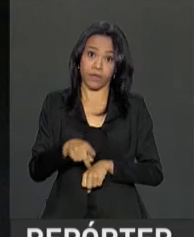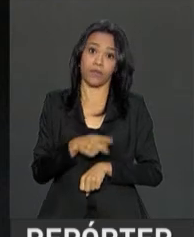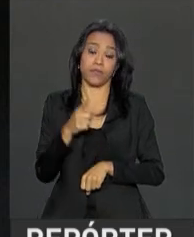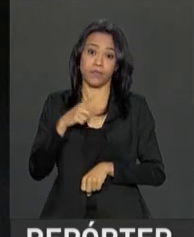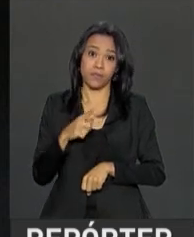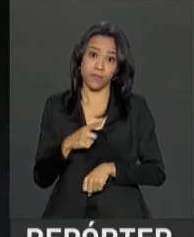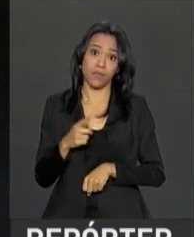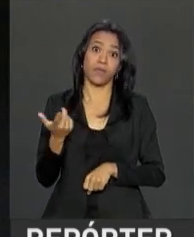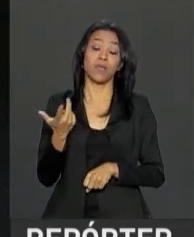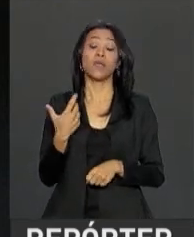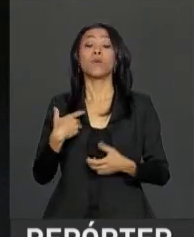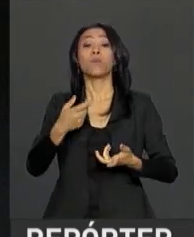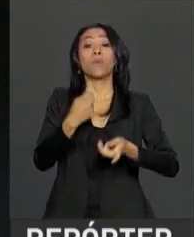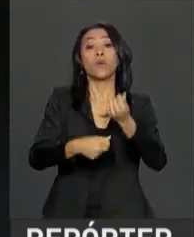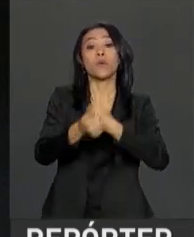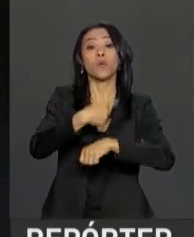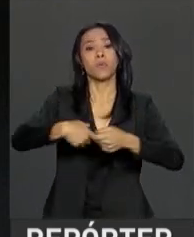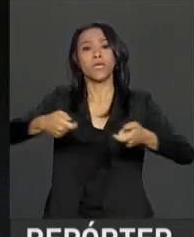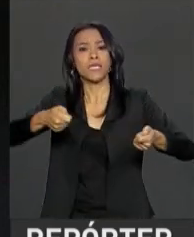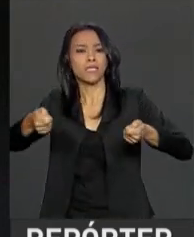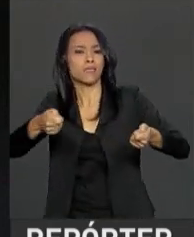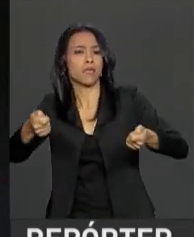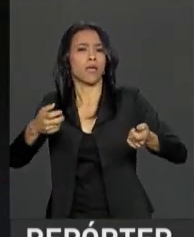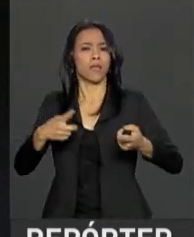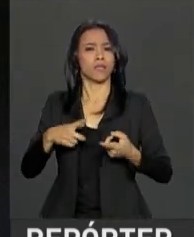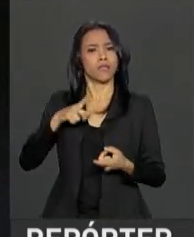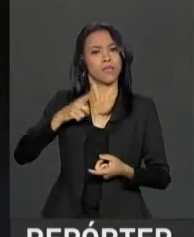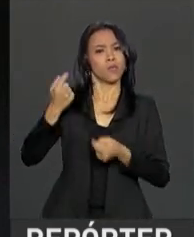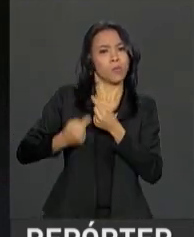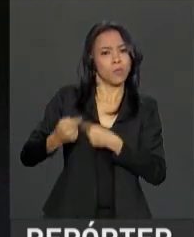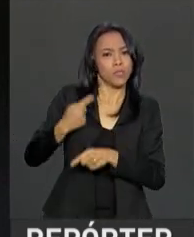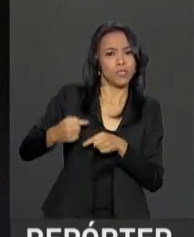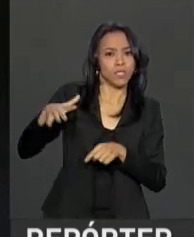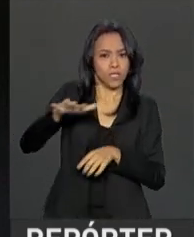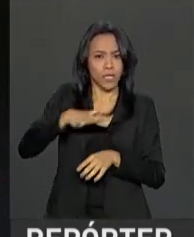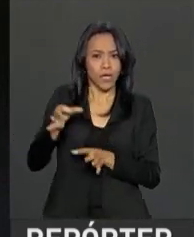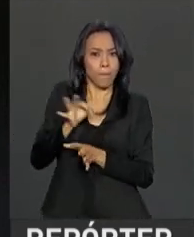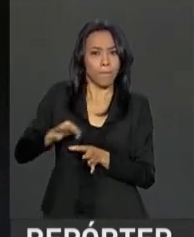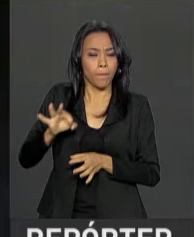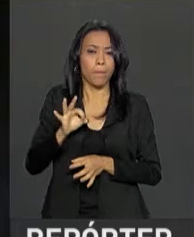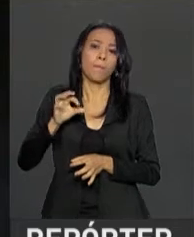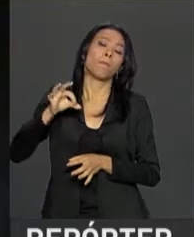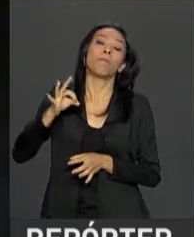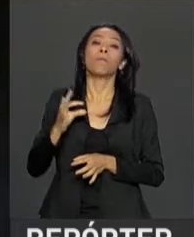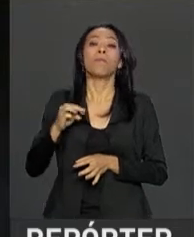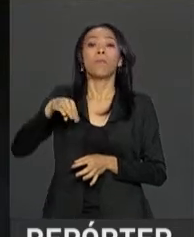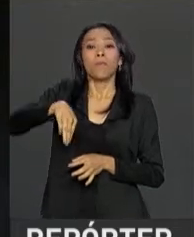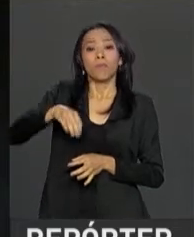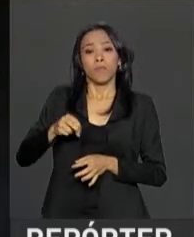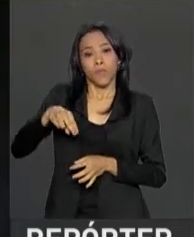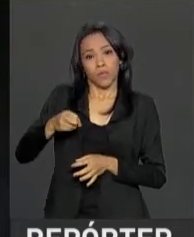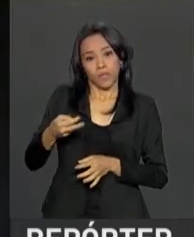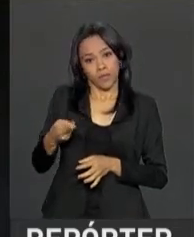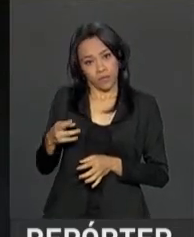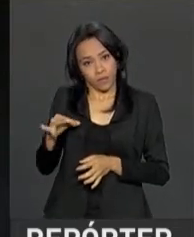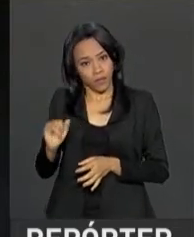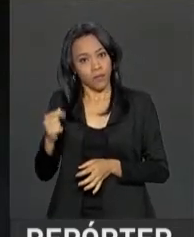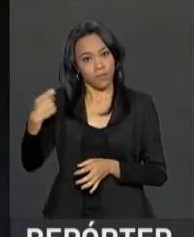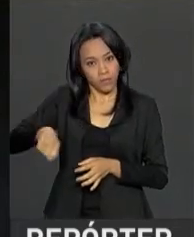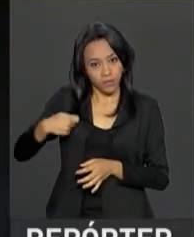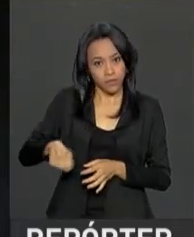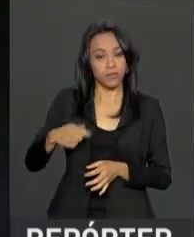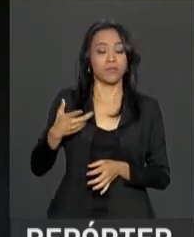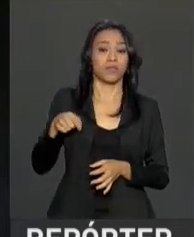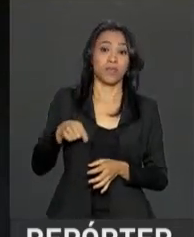macroeconômico estável com políticas monetárias e fiscais críveis e sustentáveis desta forma não há como como